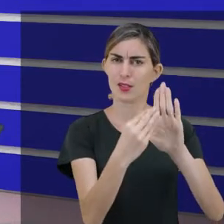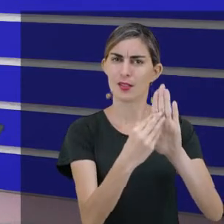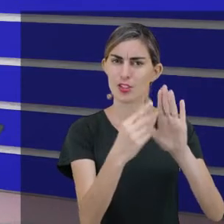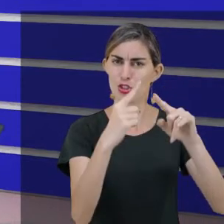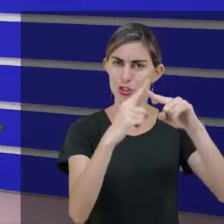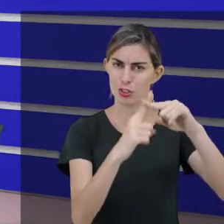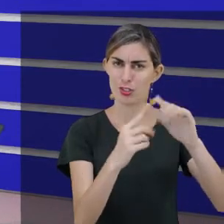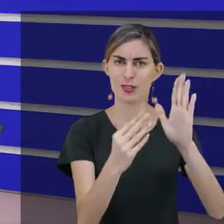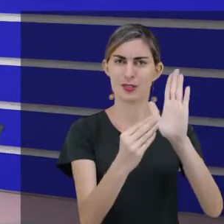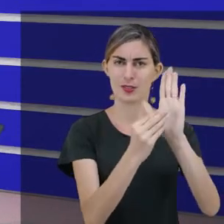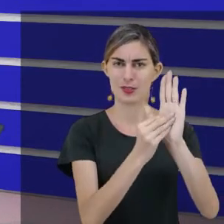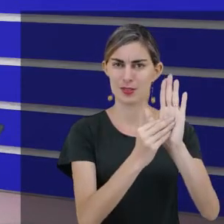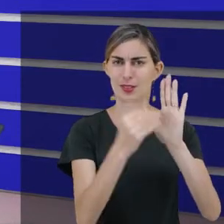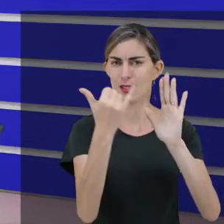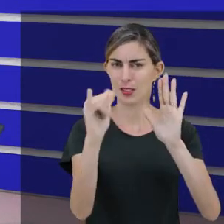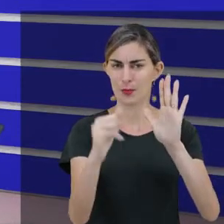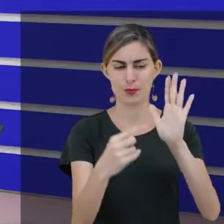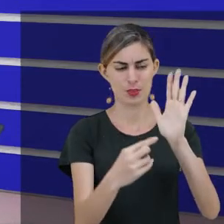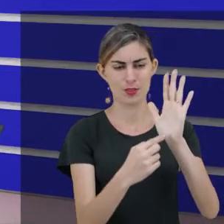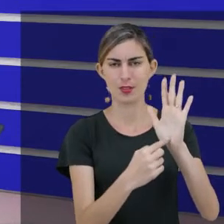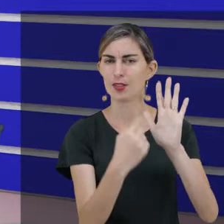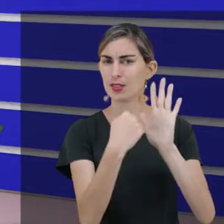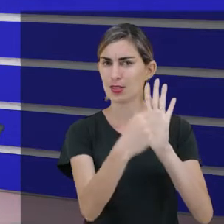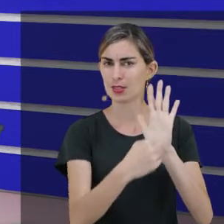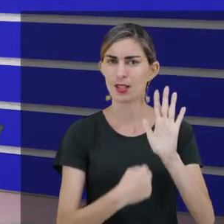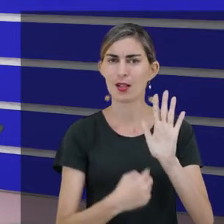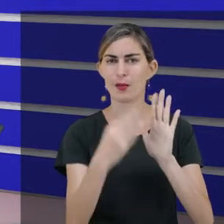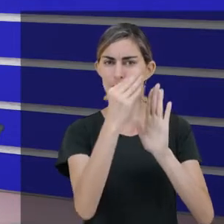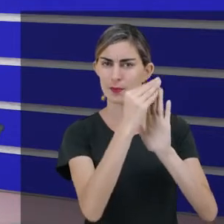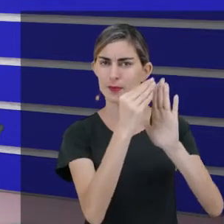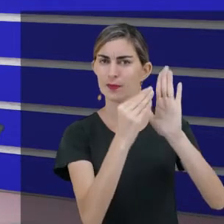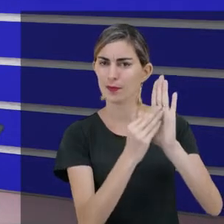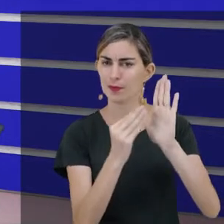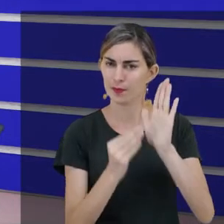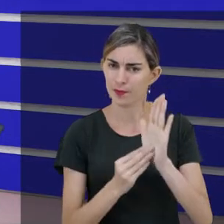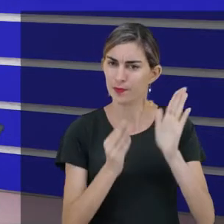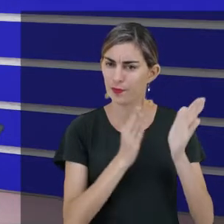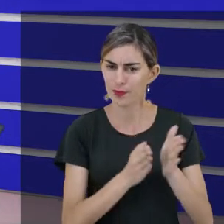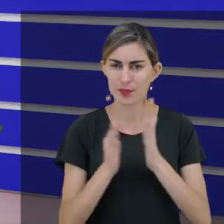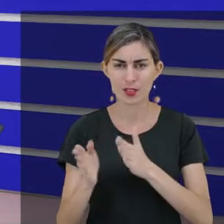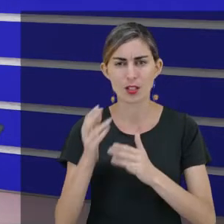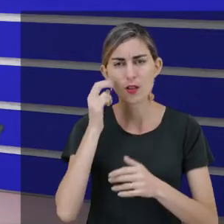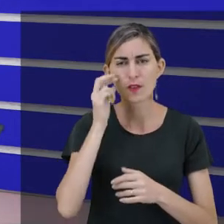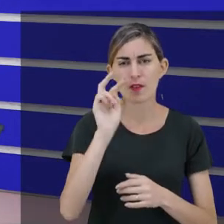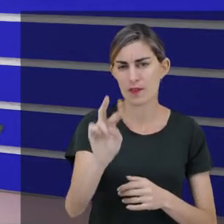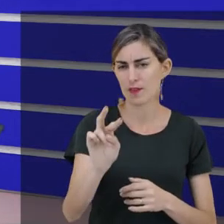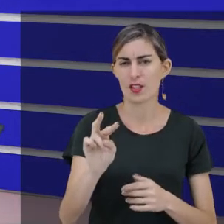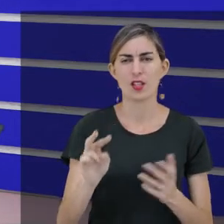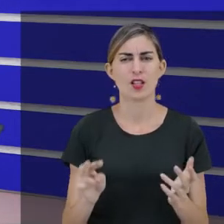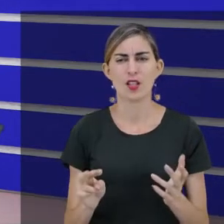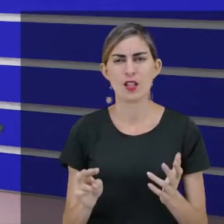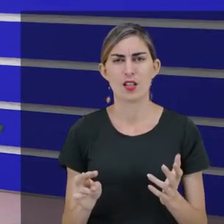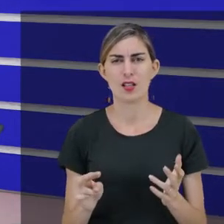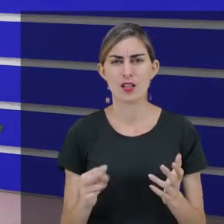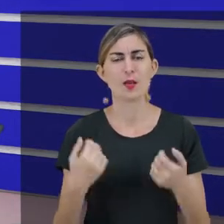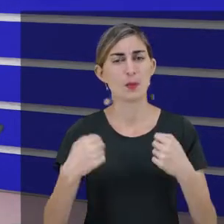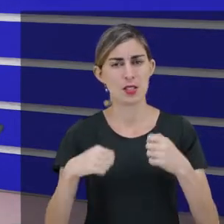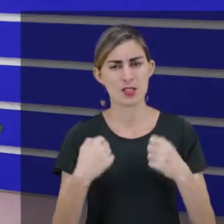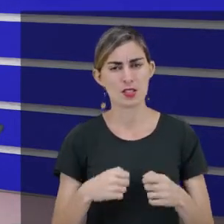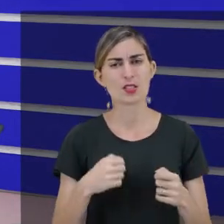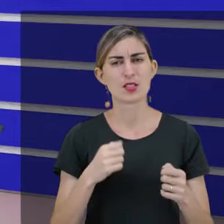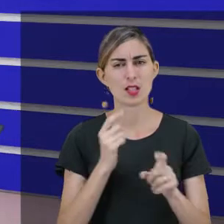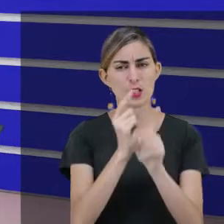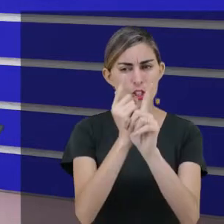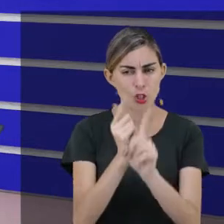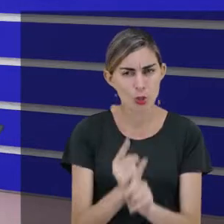Z. Sim. E nas organizações, o que mais a gente vê é dizer que compra X, Y, Z quando vê que tem um W no meio. E aí a gente começa a